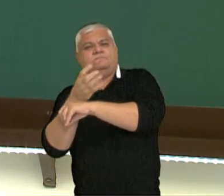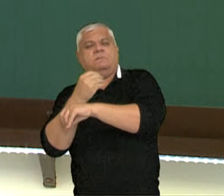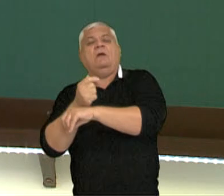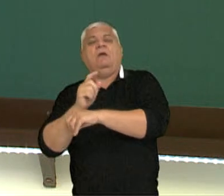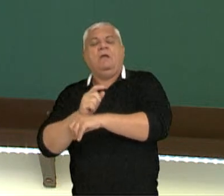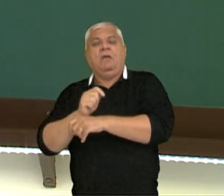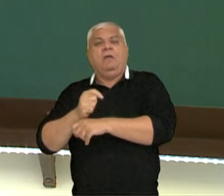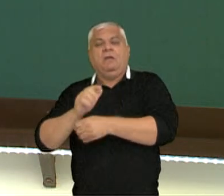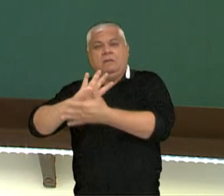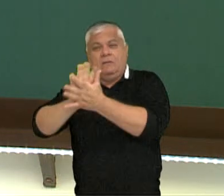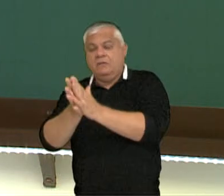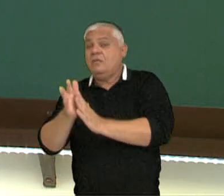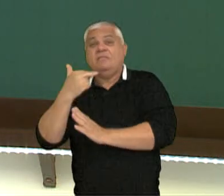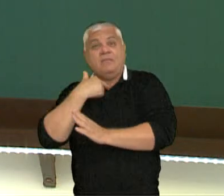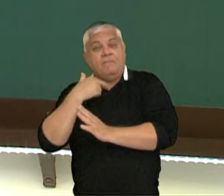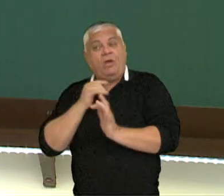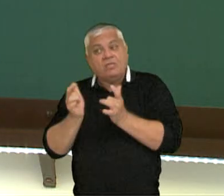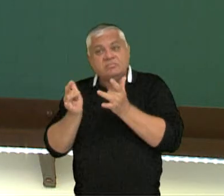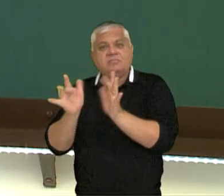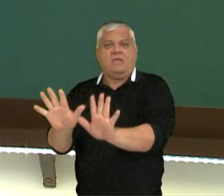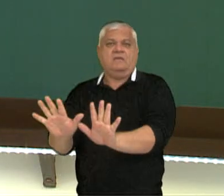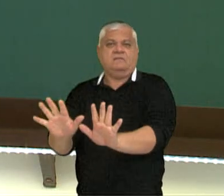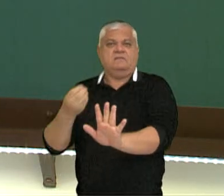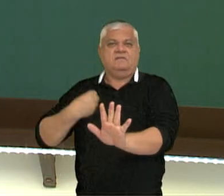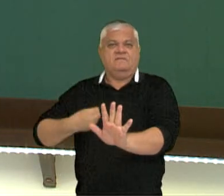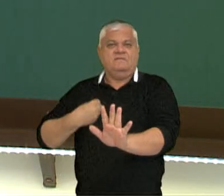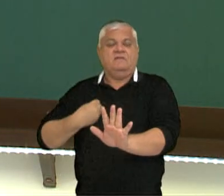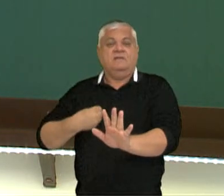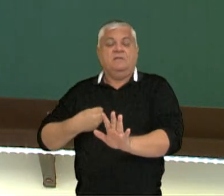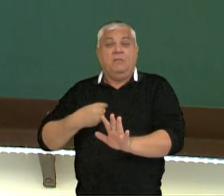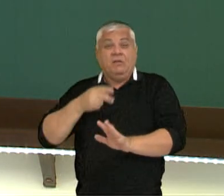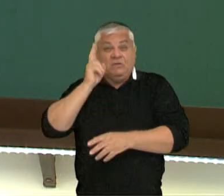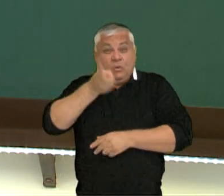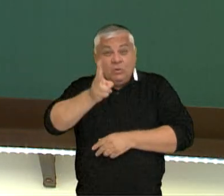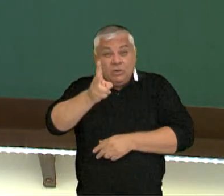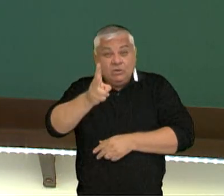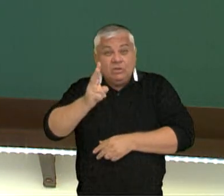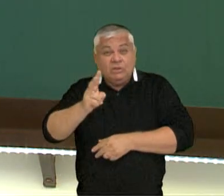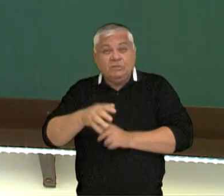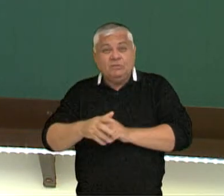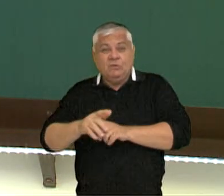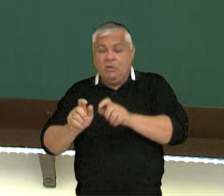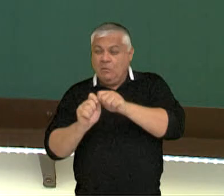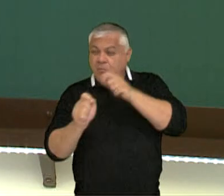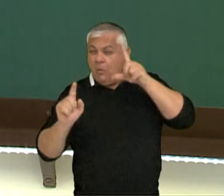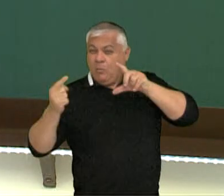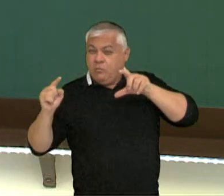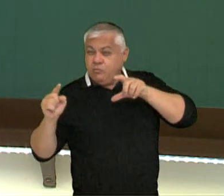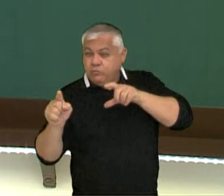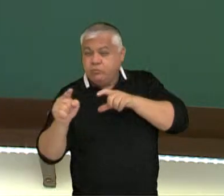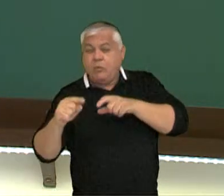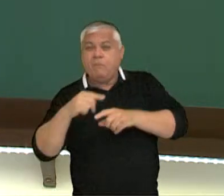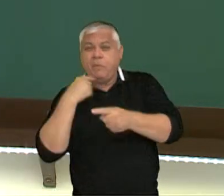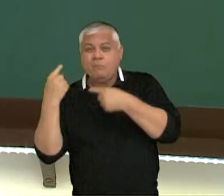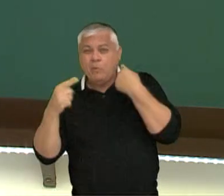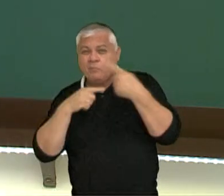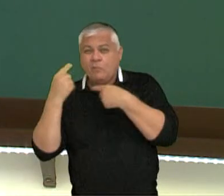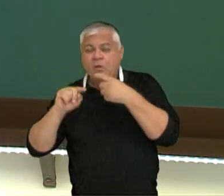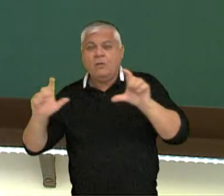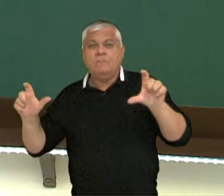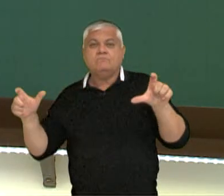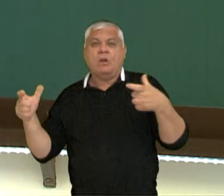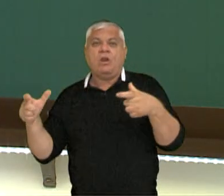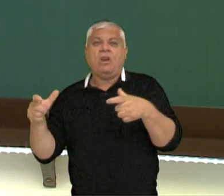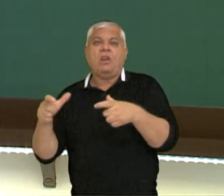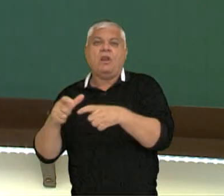podem acabar se essa pesca não for sustentável, né? Que deixe que a própria natureza